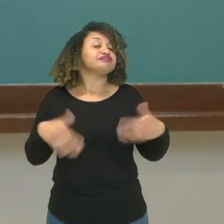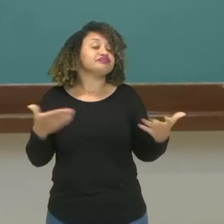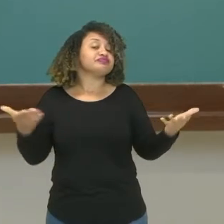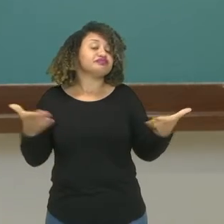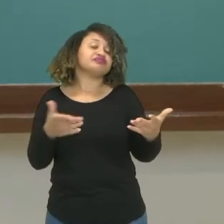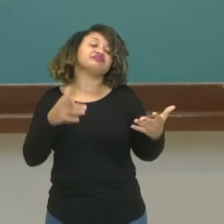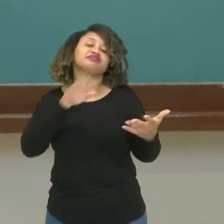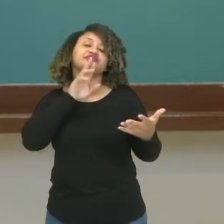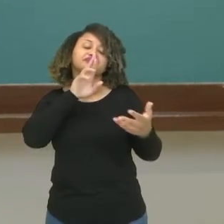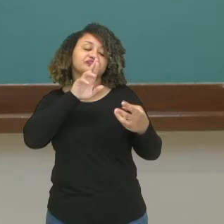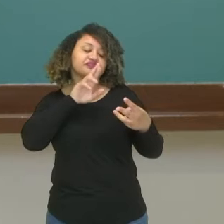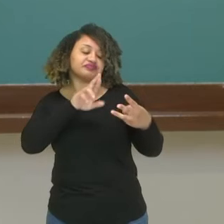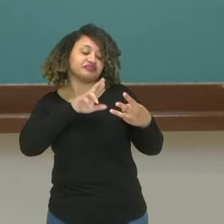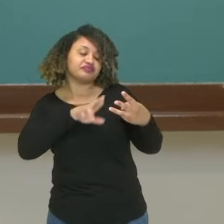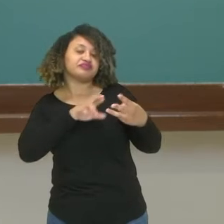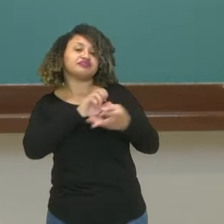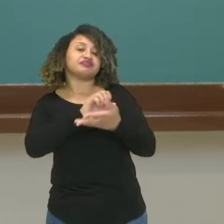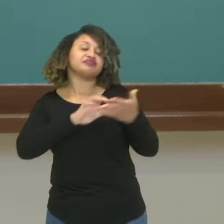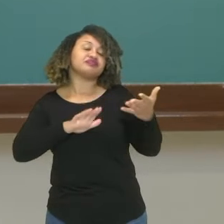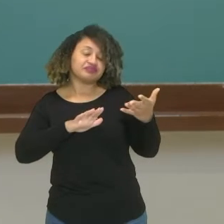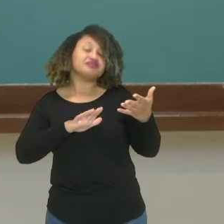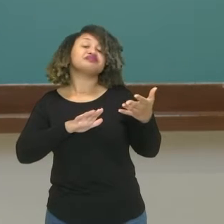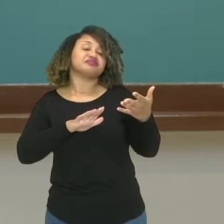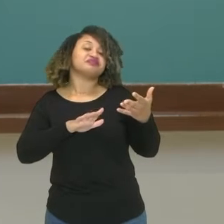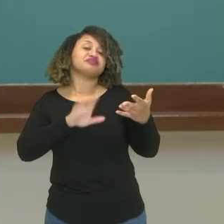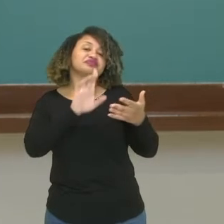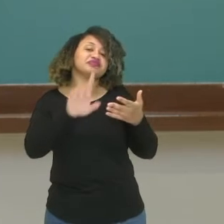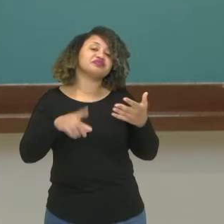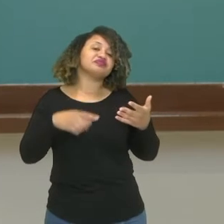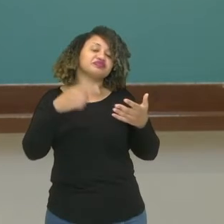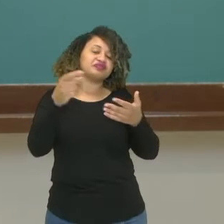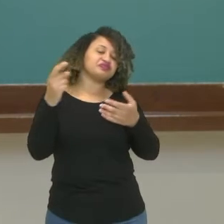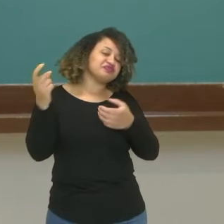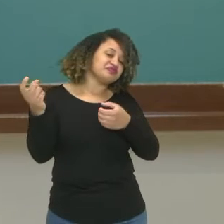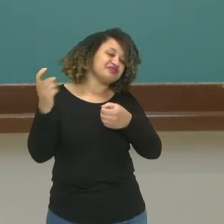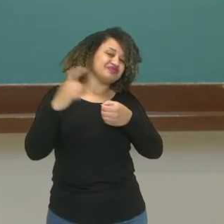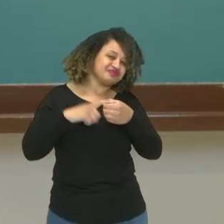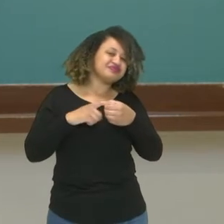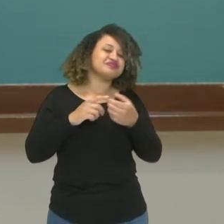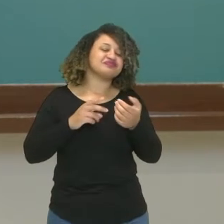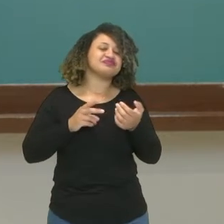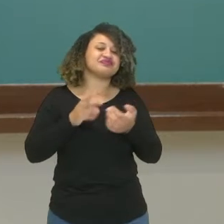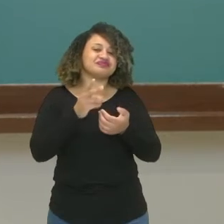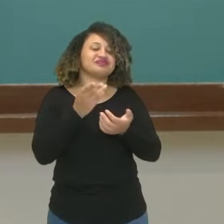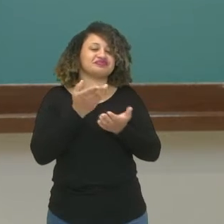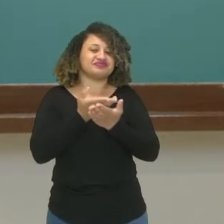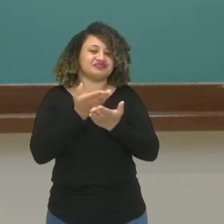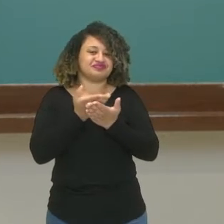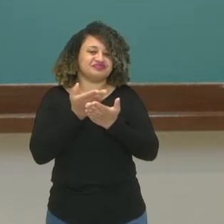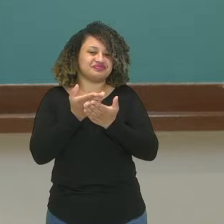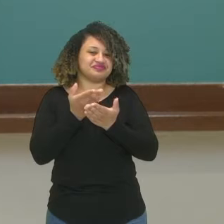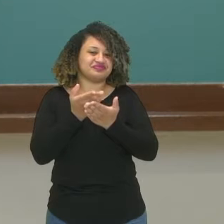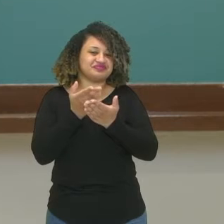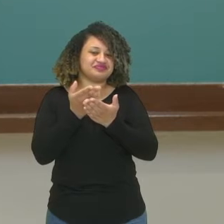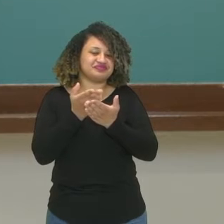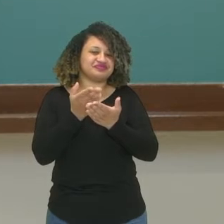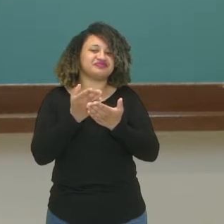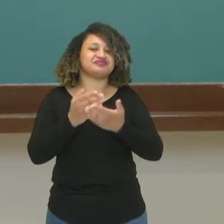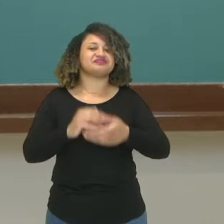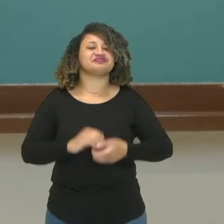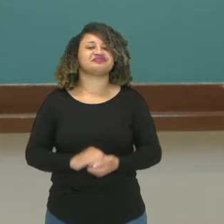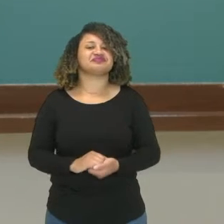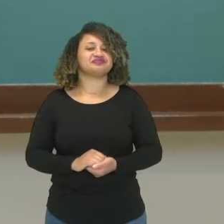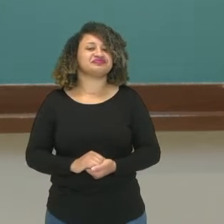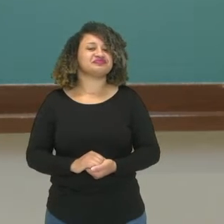com estas 3 questões da atividade 1, você vai ficar no intervalinho fazendo e eu volto a